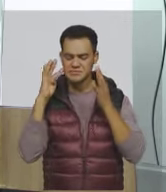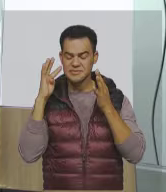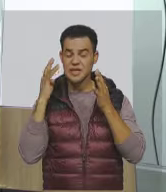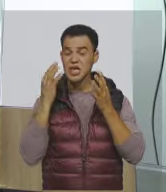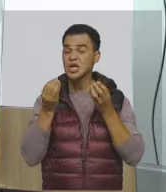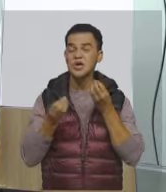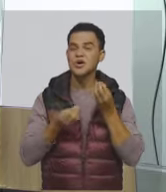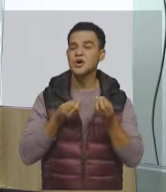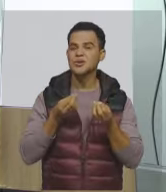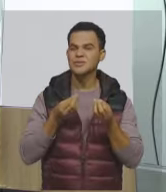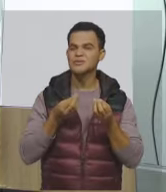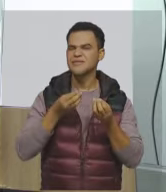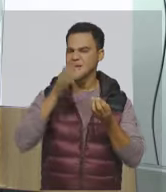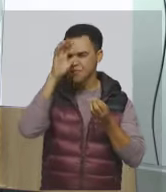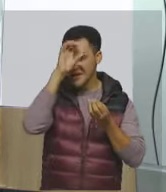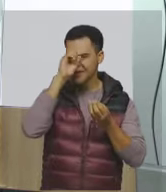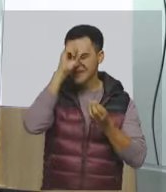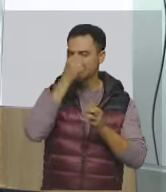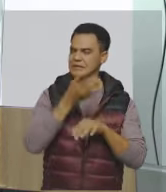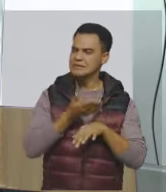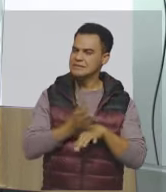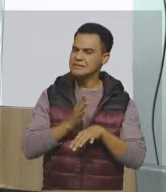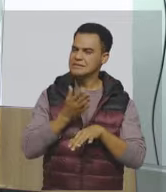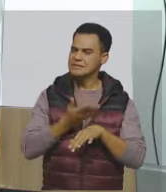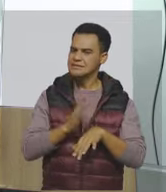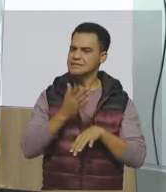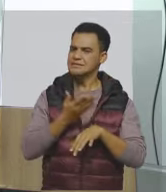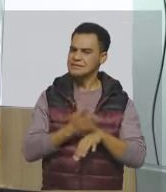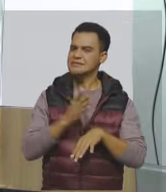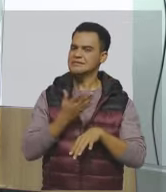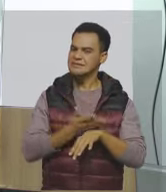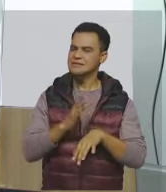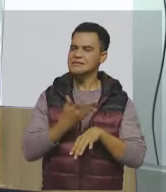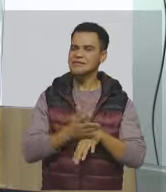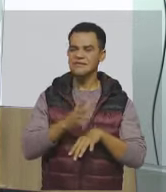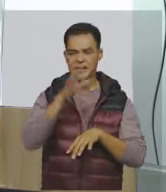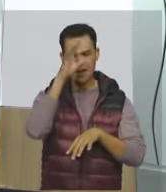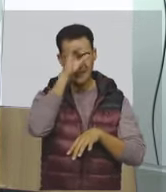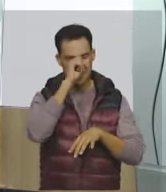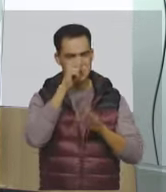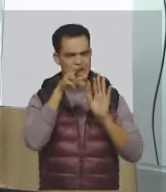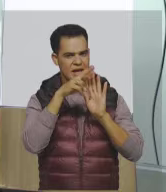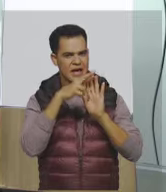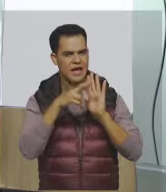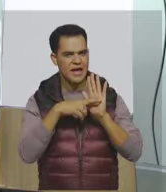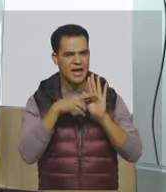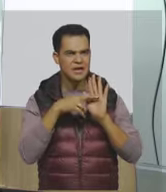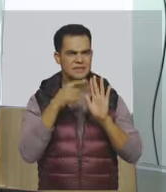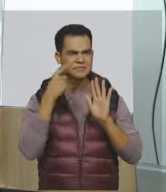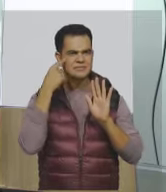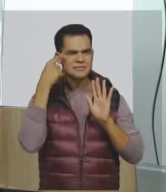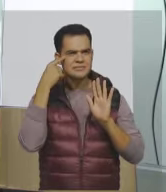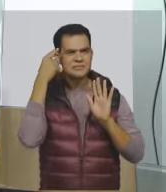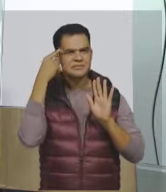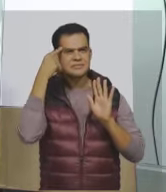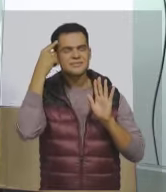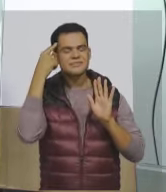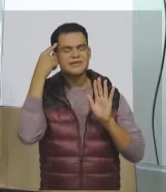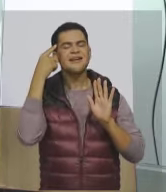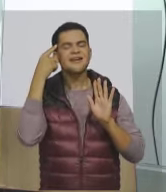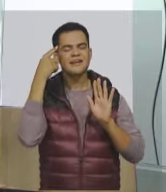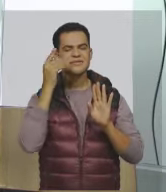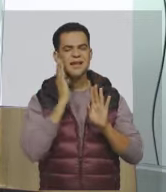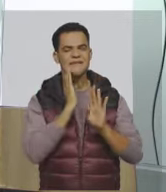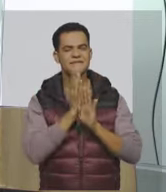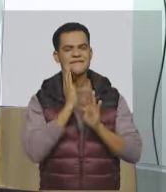a prática. A gente vai estabelecendo algumas regras, aprende alguns truques e a partir desses truques a gente consegue